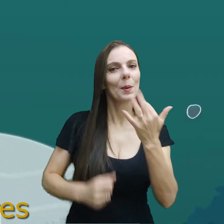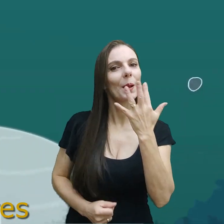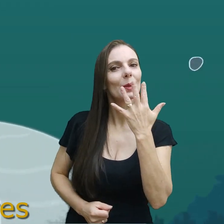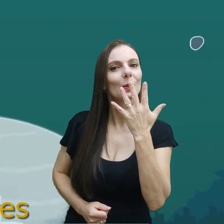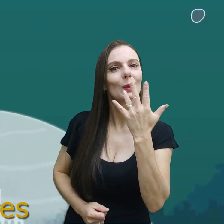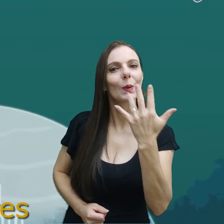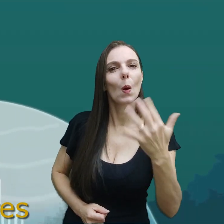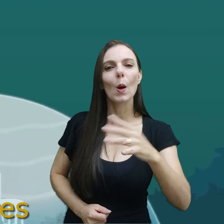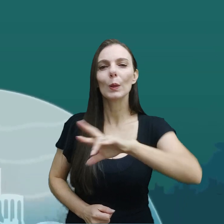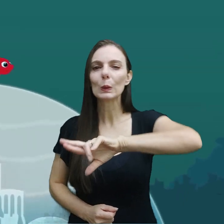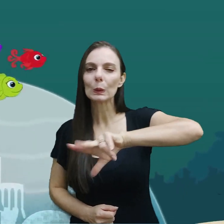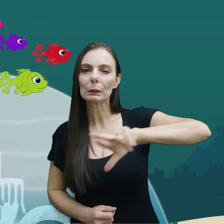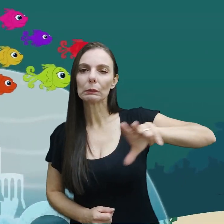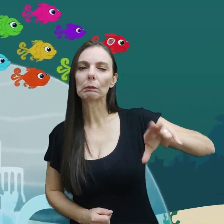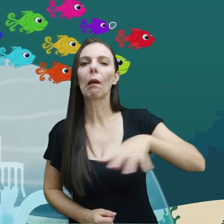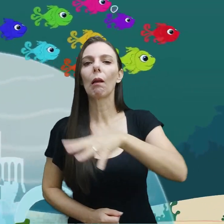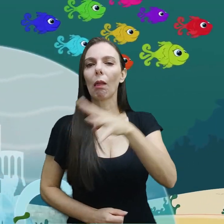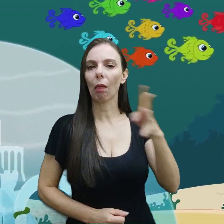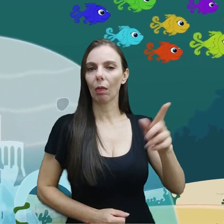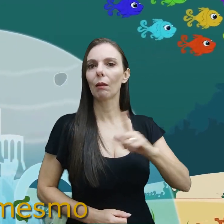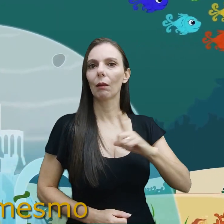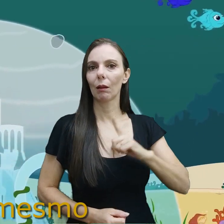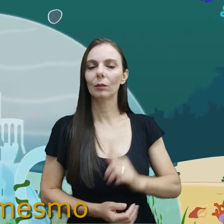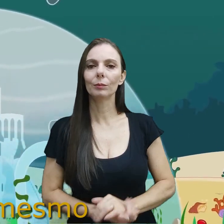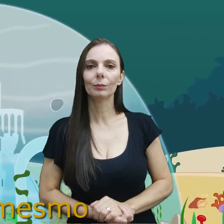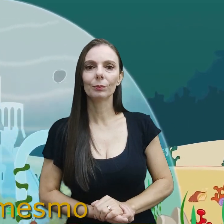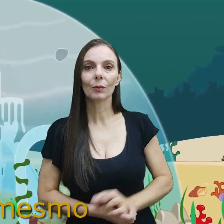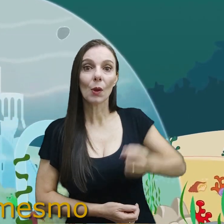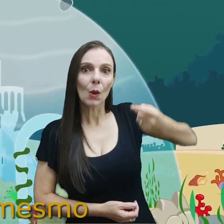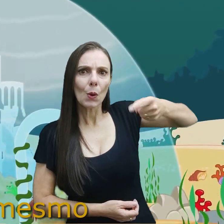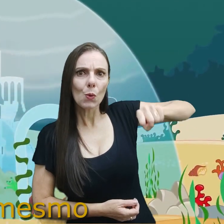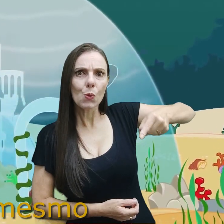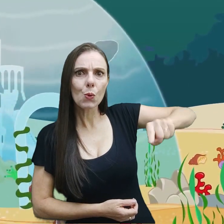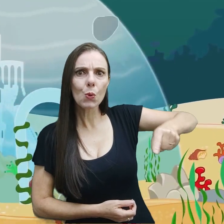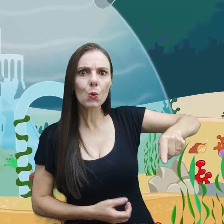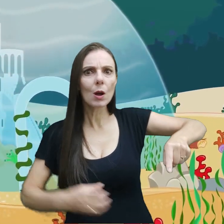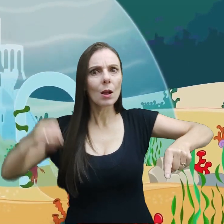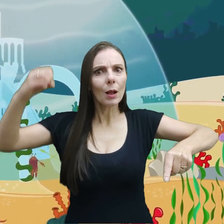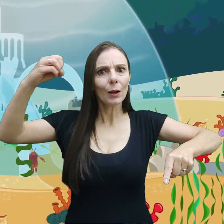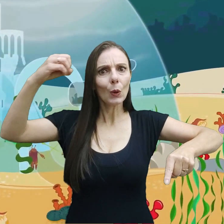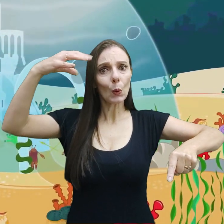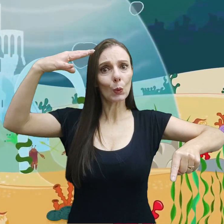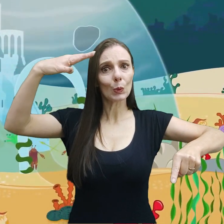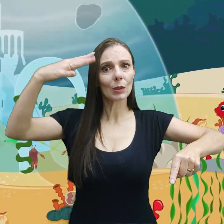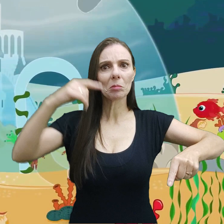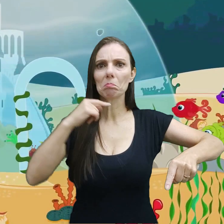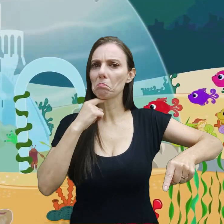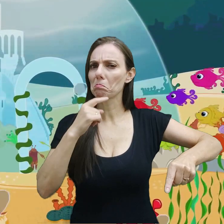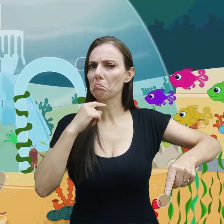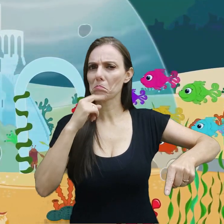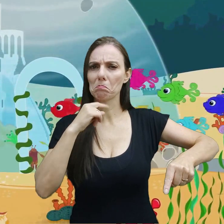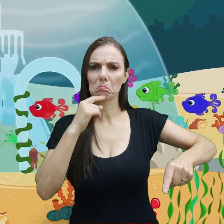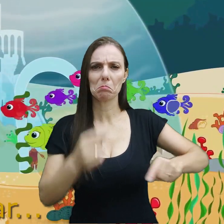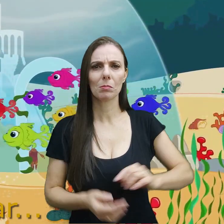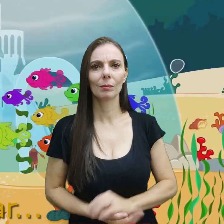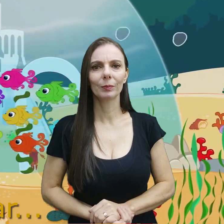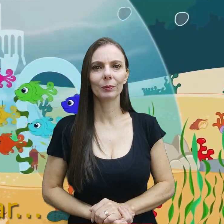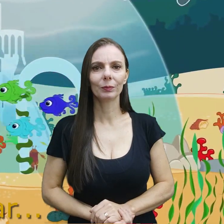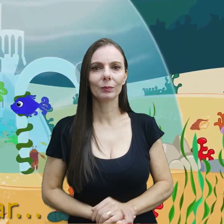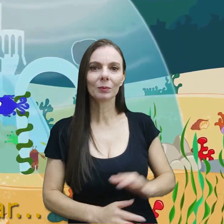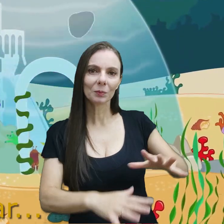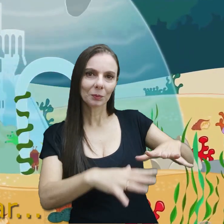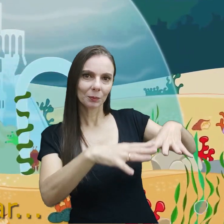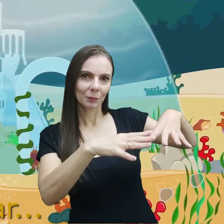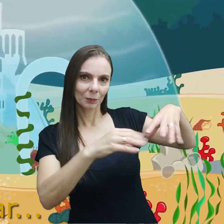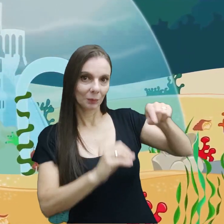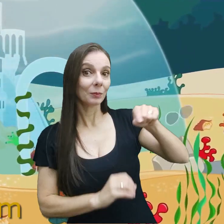animais de todas as cores do arco-íris, tão profundo que nem mesmo a luz poderia alcançar. No reino